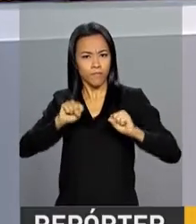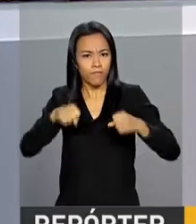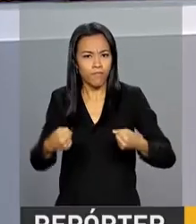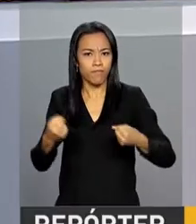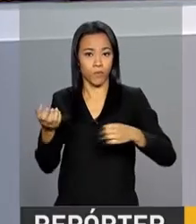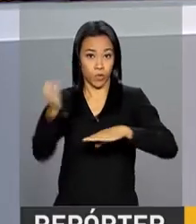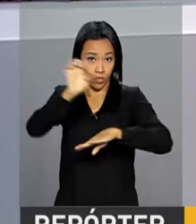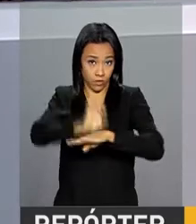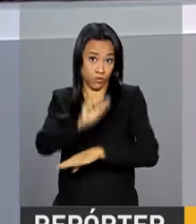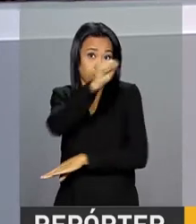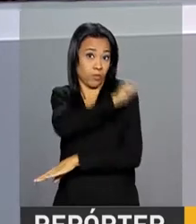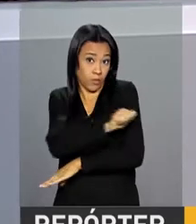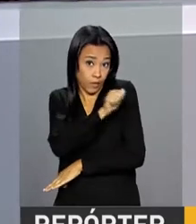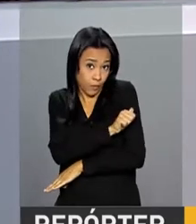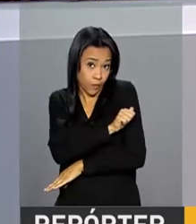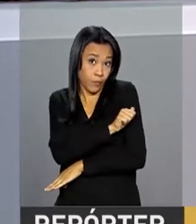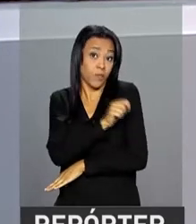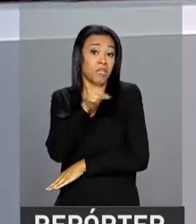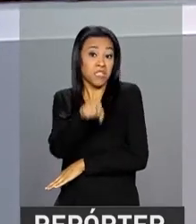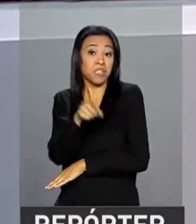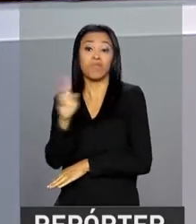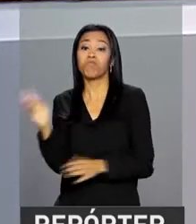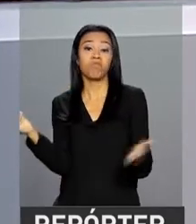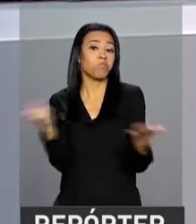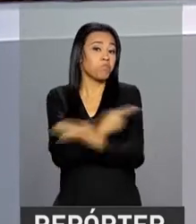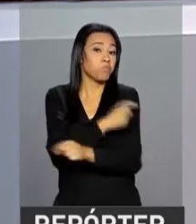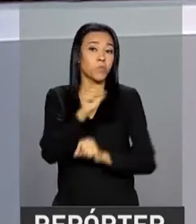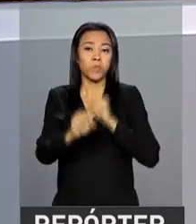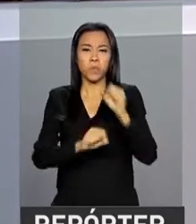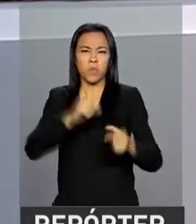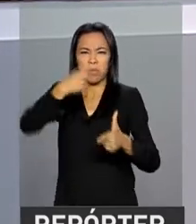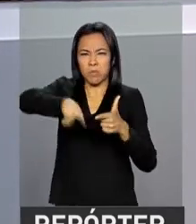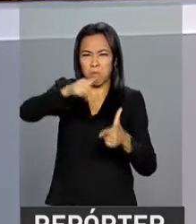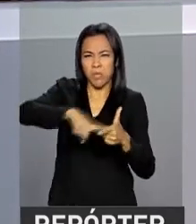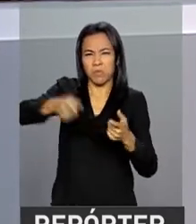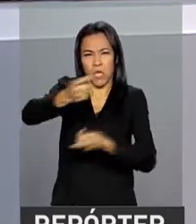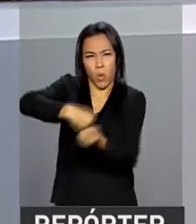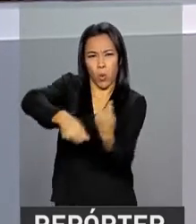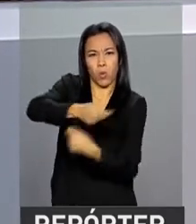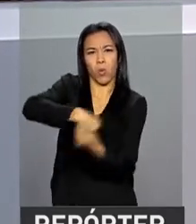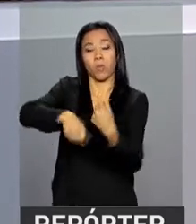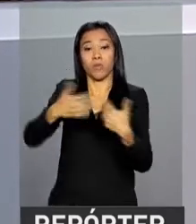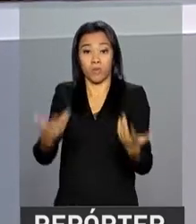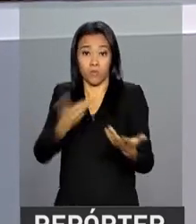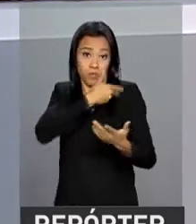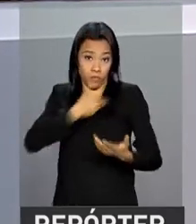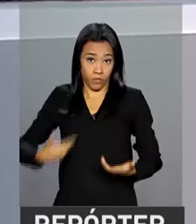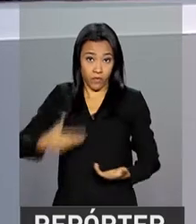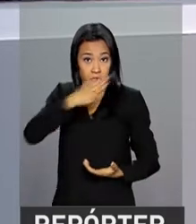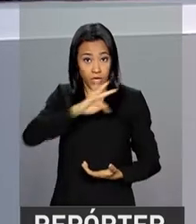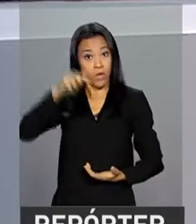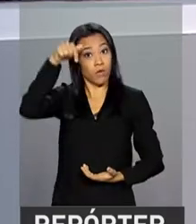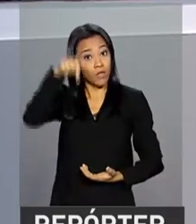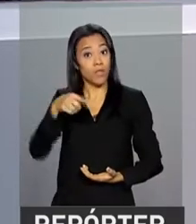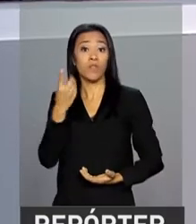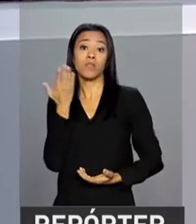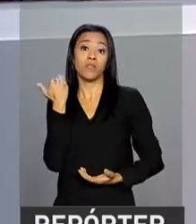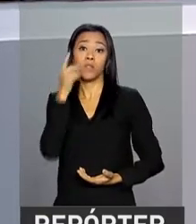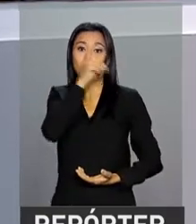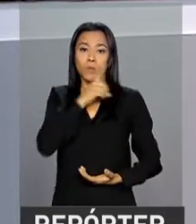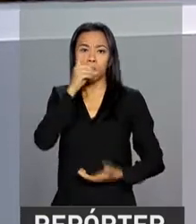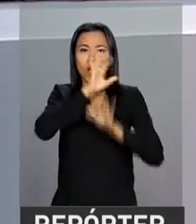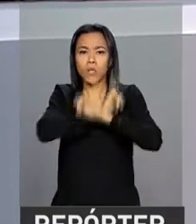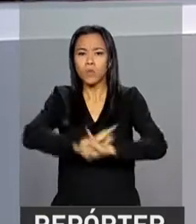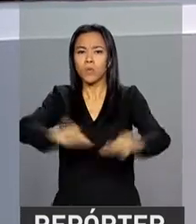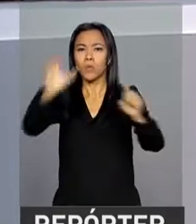o estado do rio de janeiro atingidos por uma forte crise socioeconômica o governo federal anunciou neste domingo um calendário de eventos